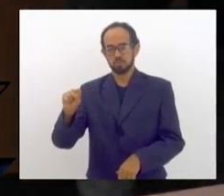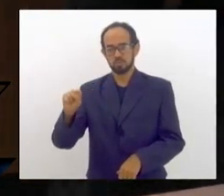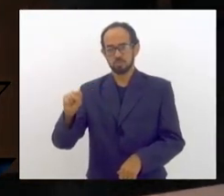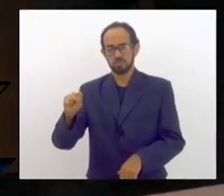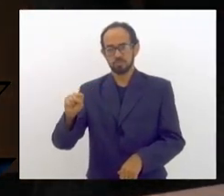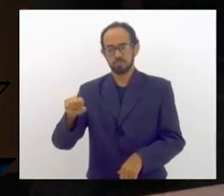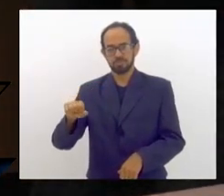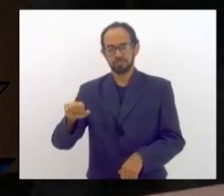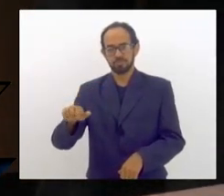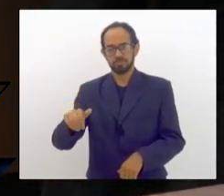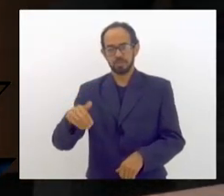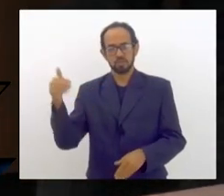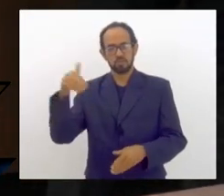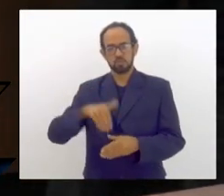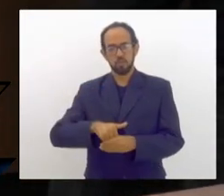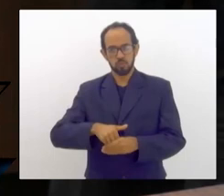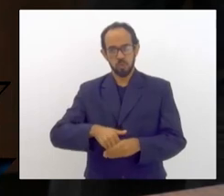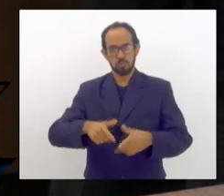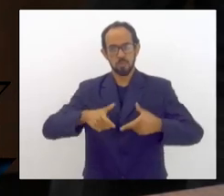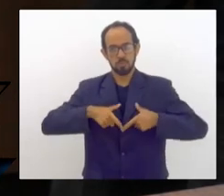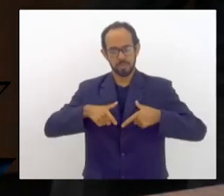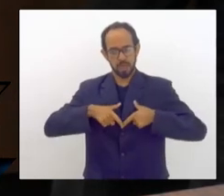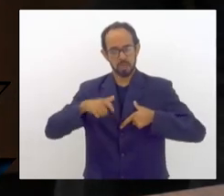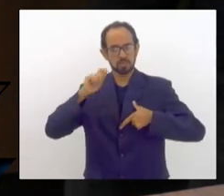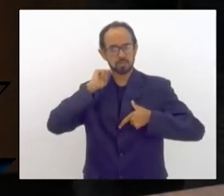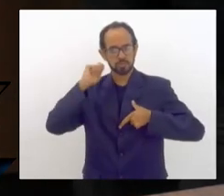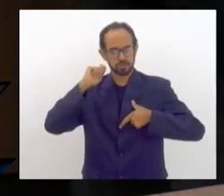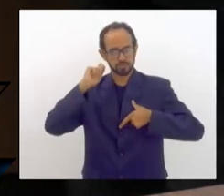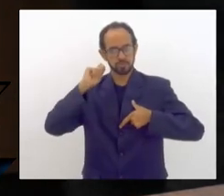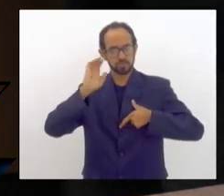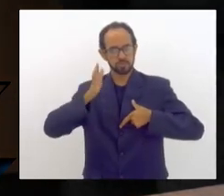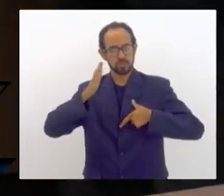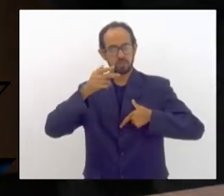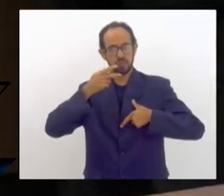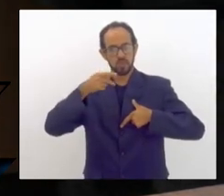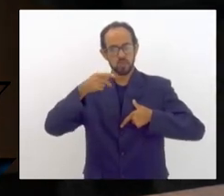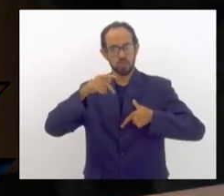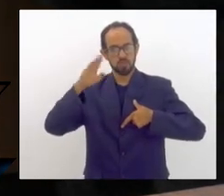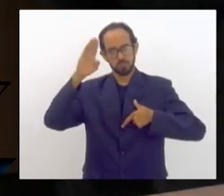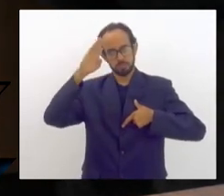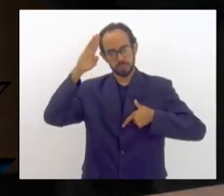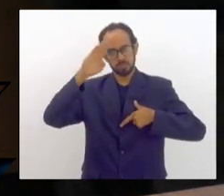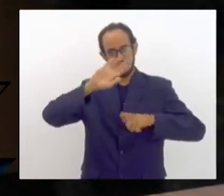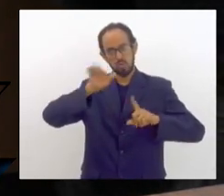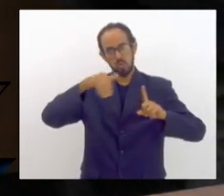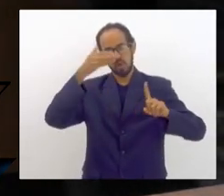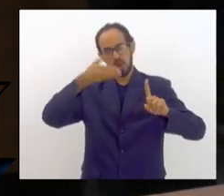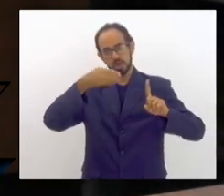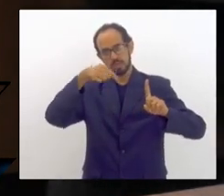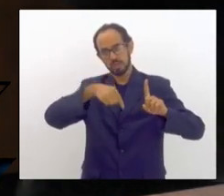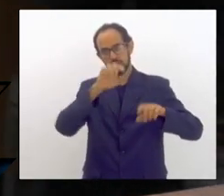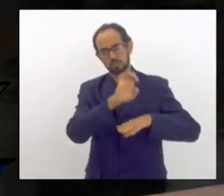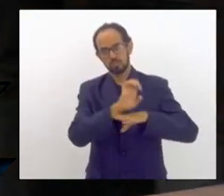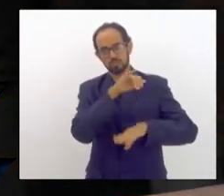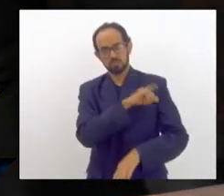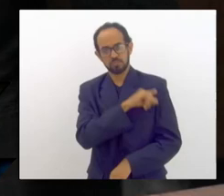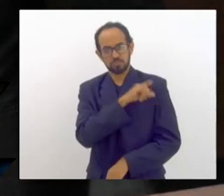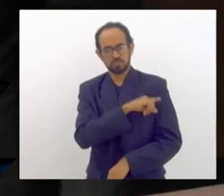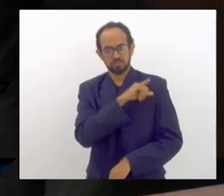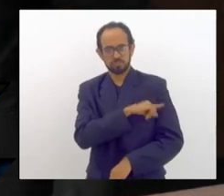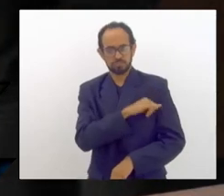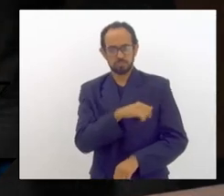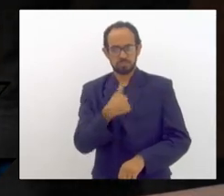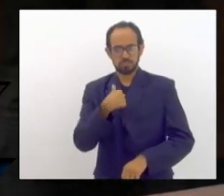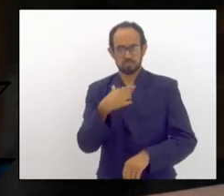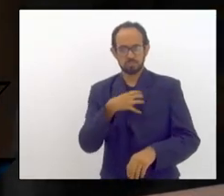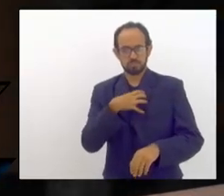votar aqui uma medalha Tiradentes, como já foi falado aqui, principal honraria do Estado do Rio de Janeiro. Então, fico